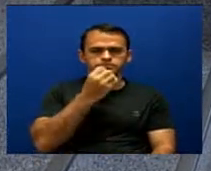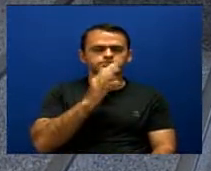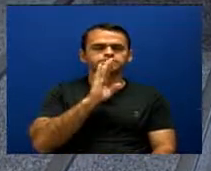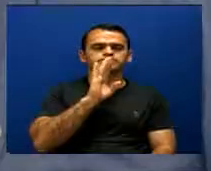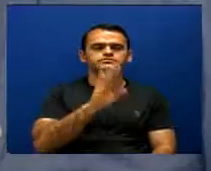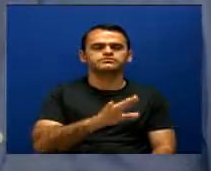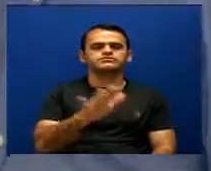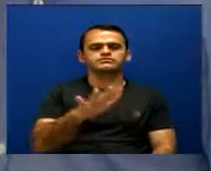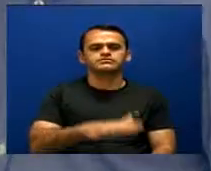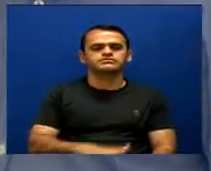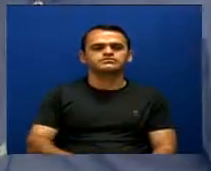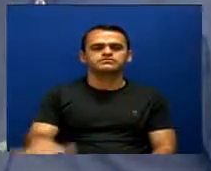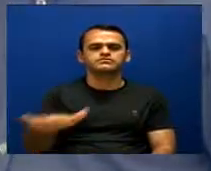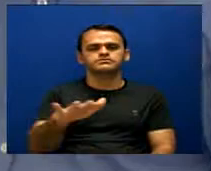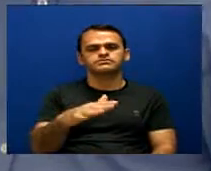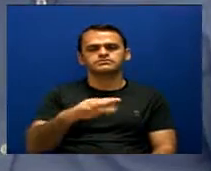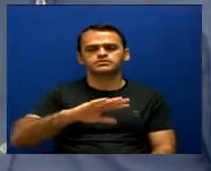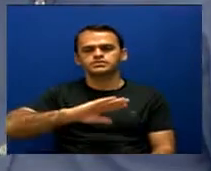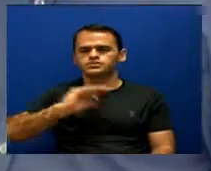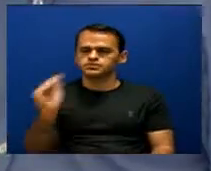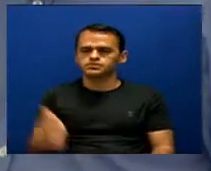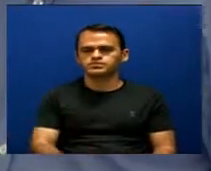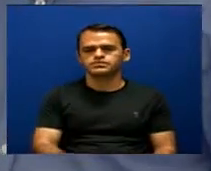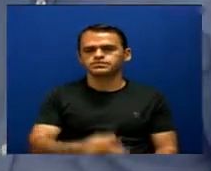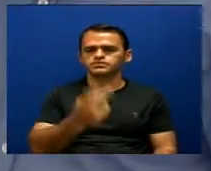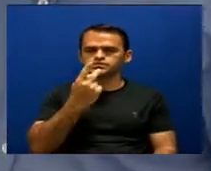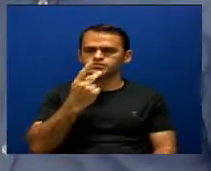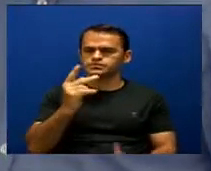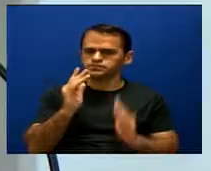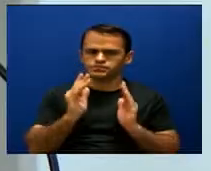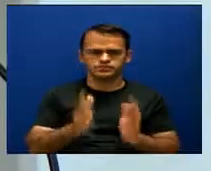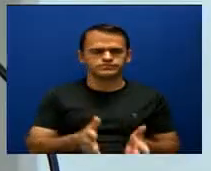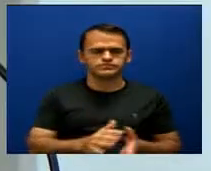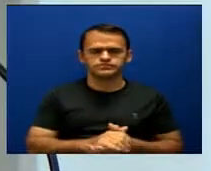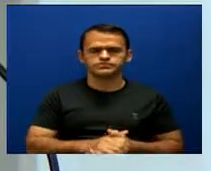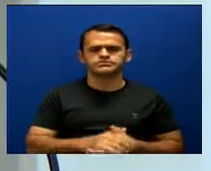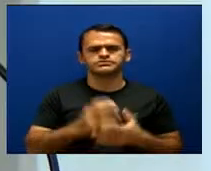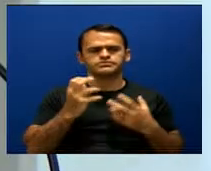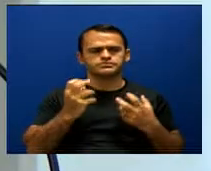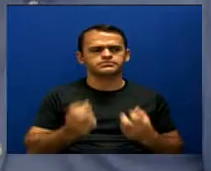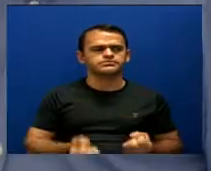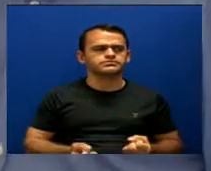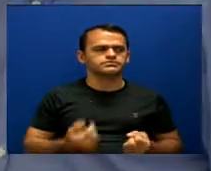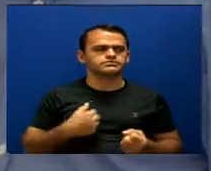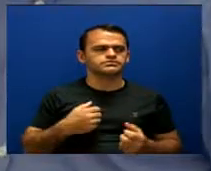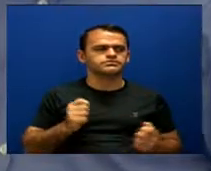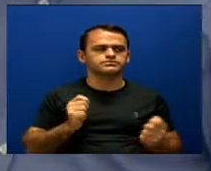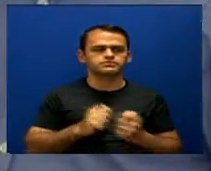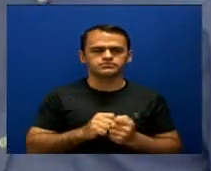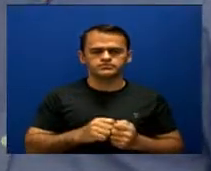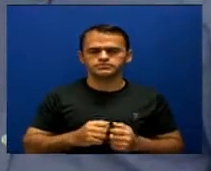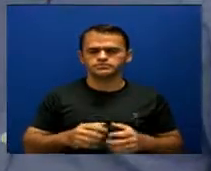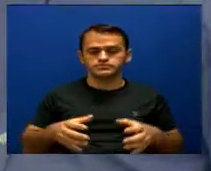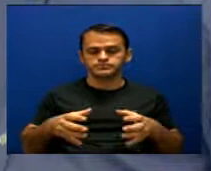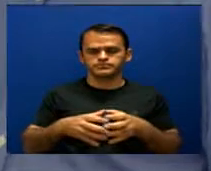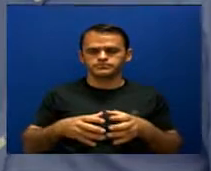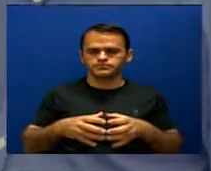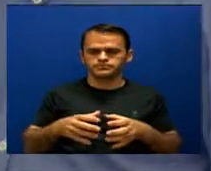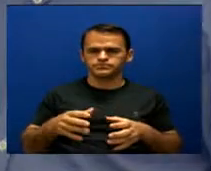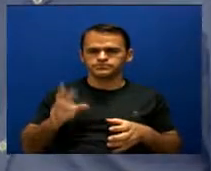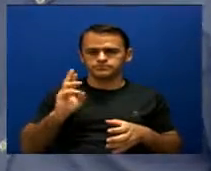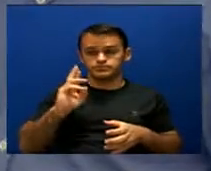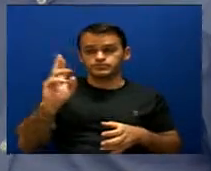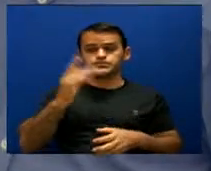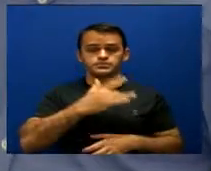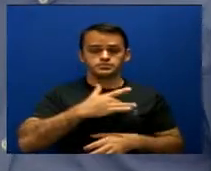mundo já falou tudo, né, que precisava falar. Pode contar comigo também. Obrigado. Como o Hudson já falou, nossa comissão está à